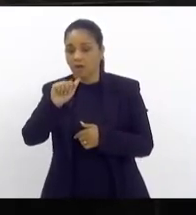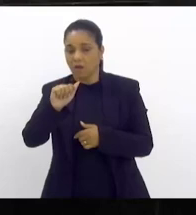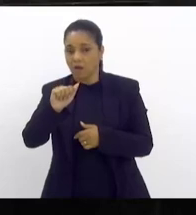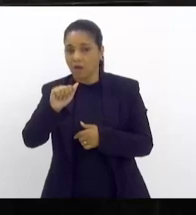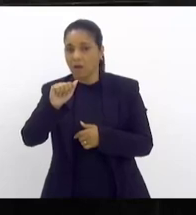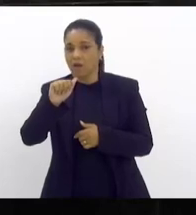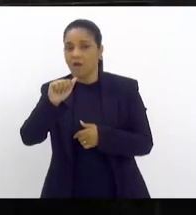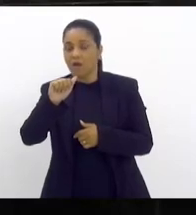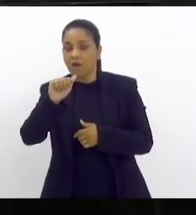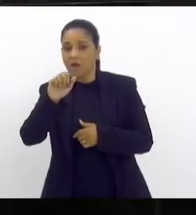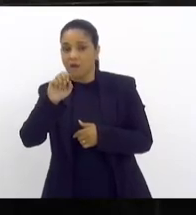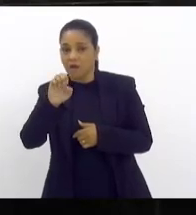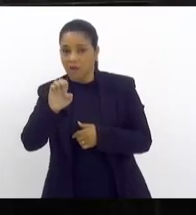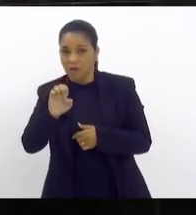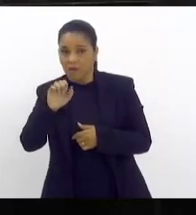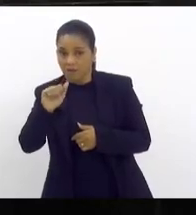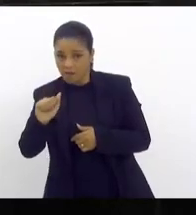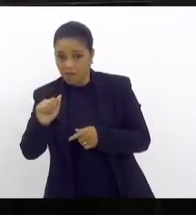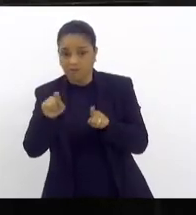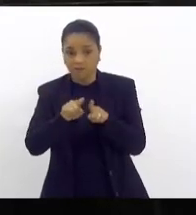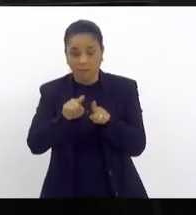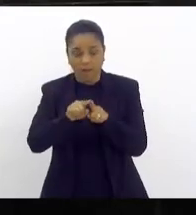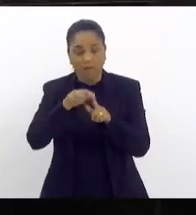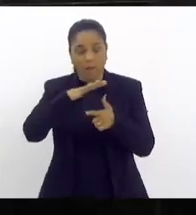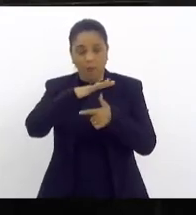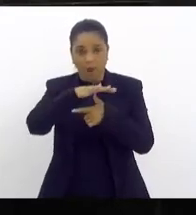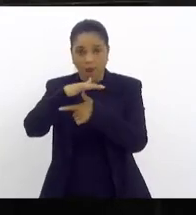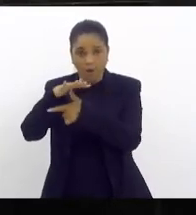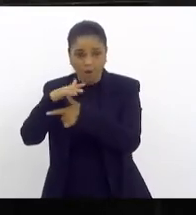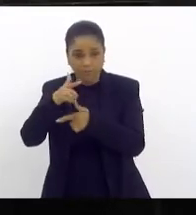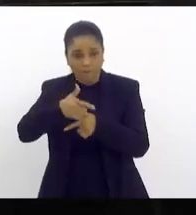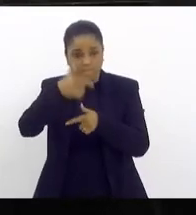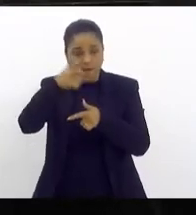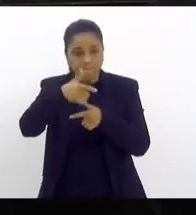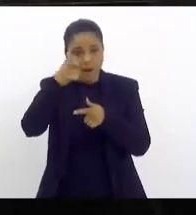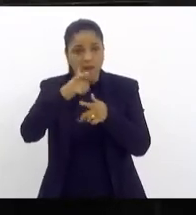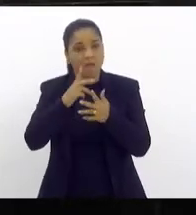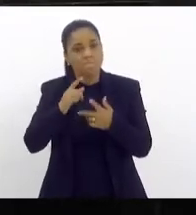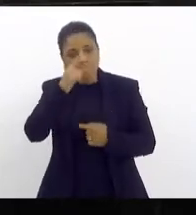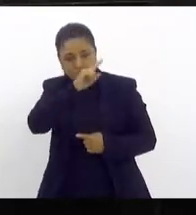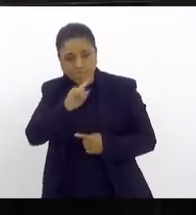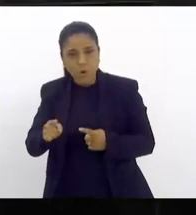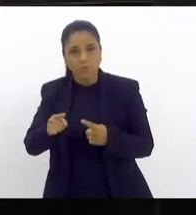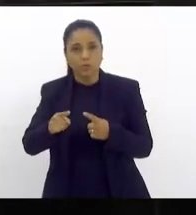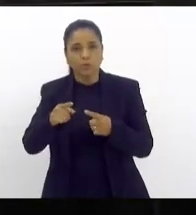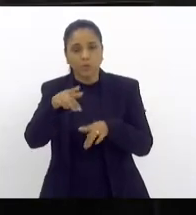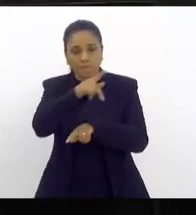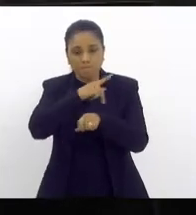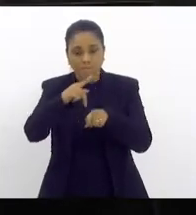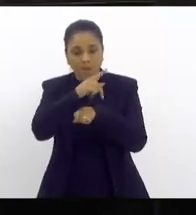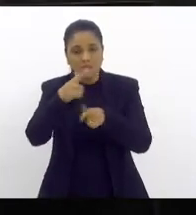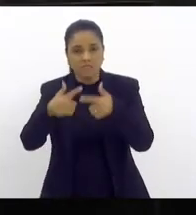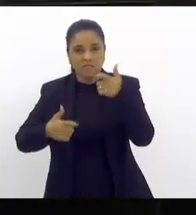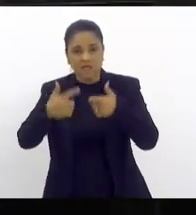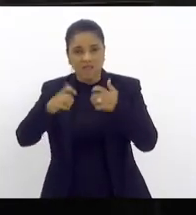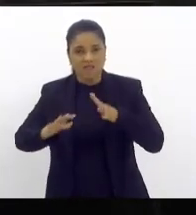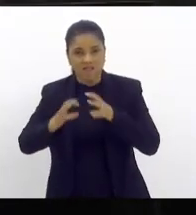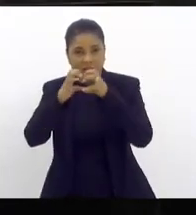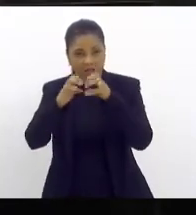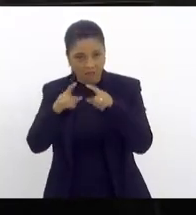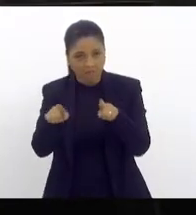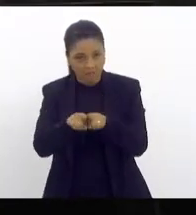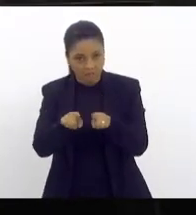tiro isso é proibido até em países em guerra porque não pode utilizar qualquer plataforma que não seja fixa